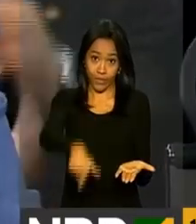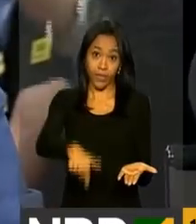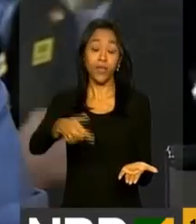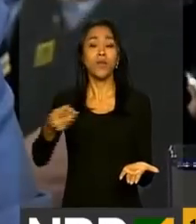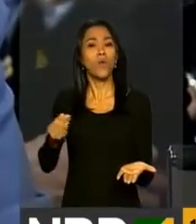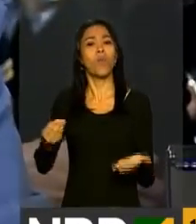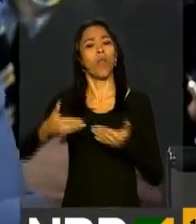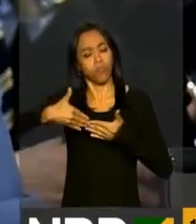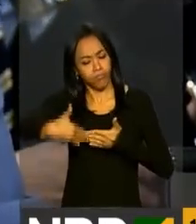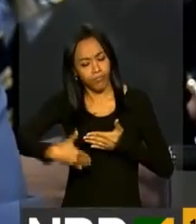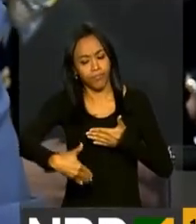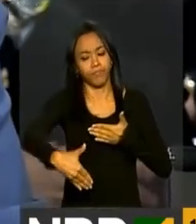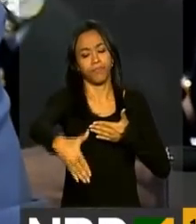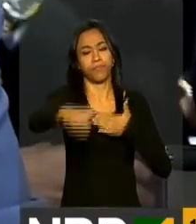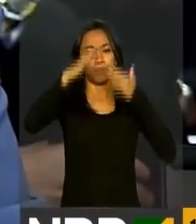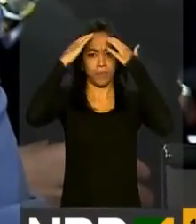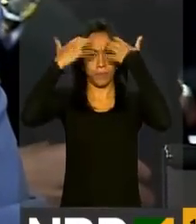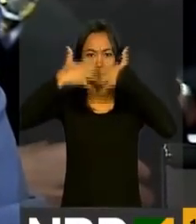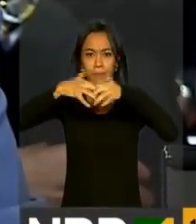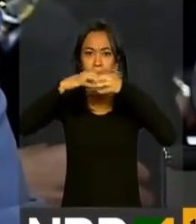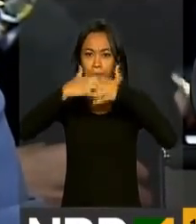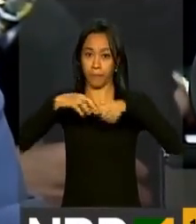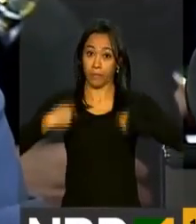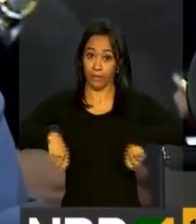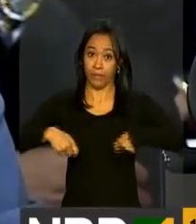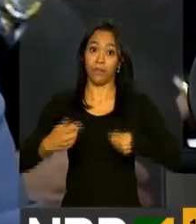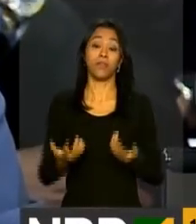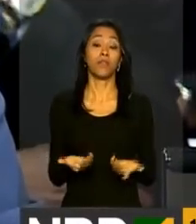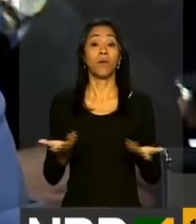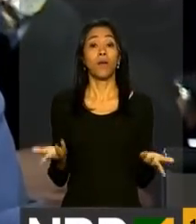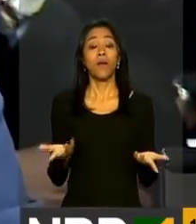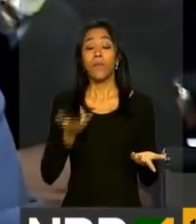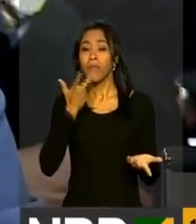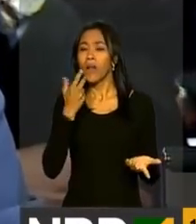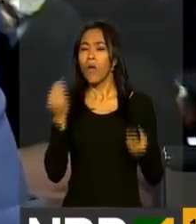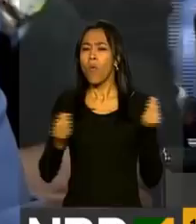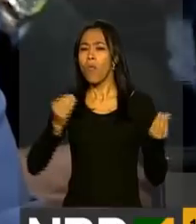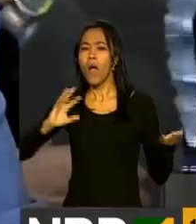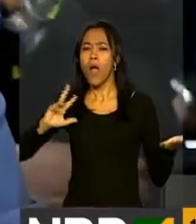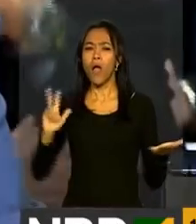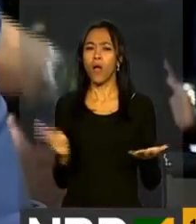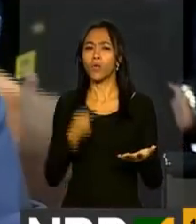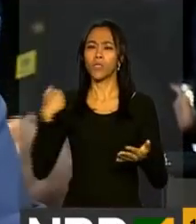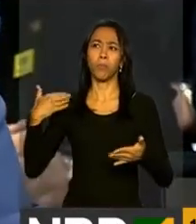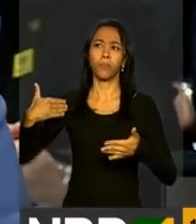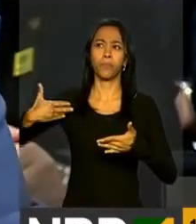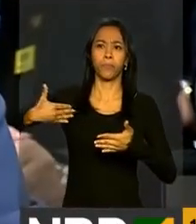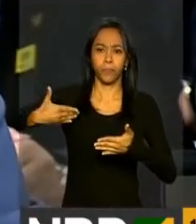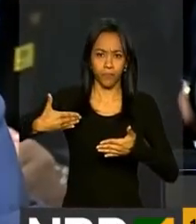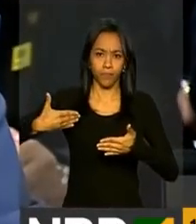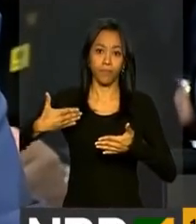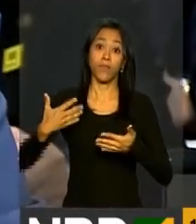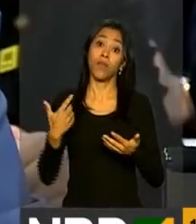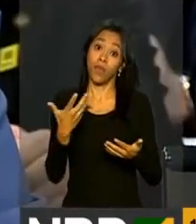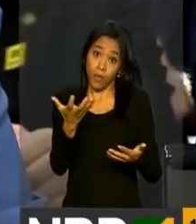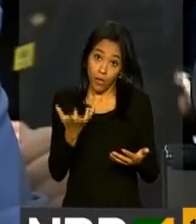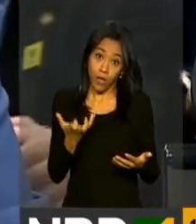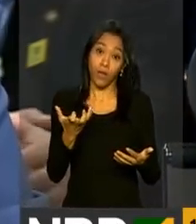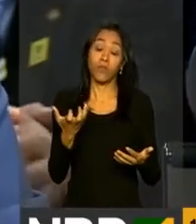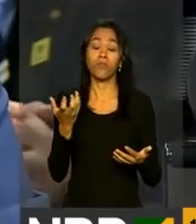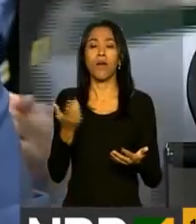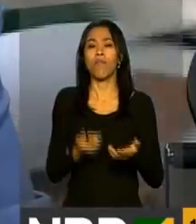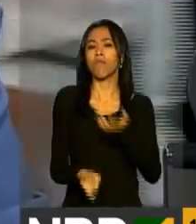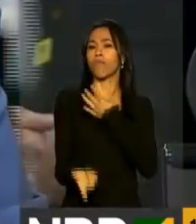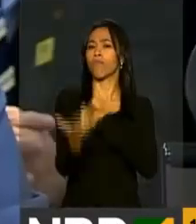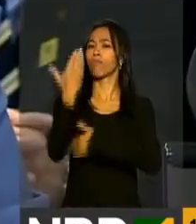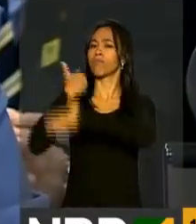devem processar se e para dizer como as coisas se deram eu quero me reportar a um histórico